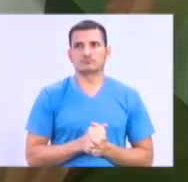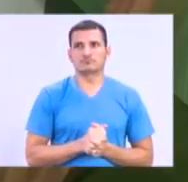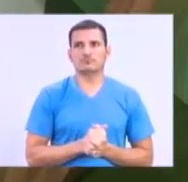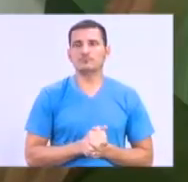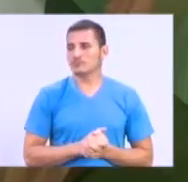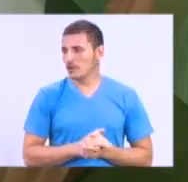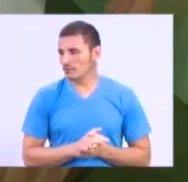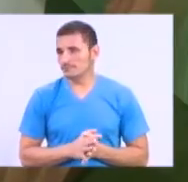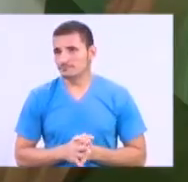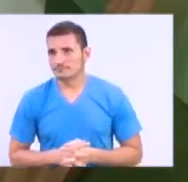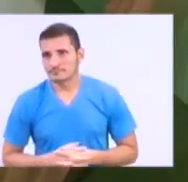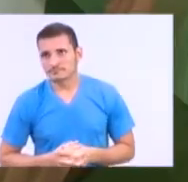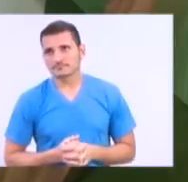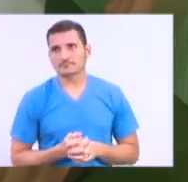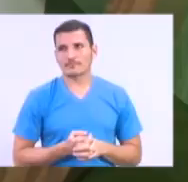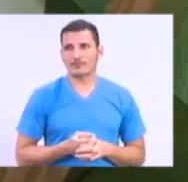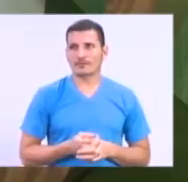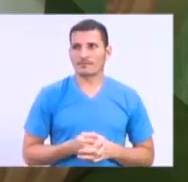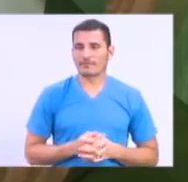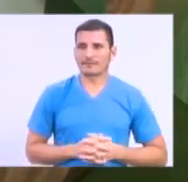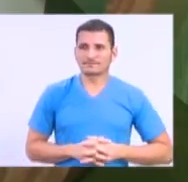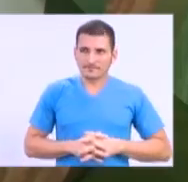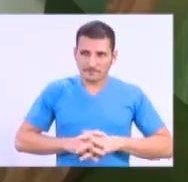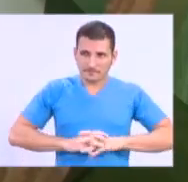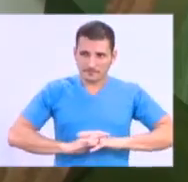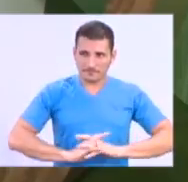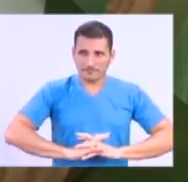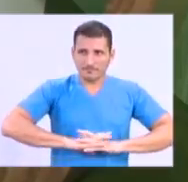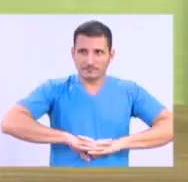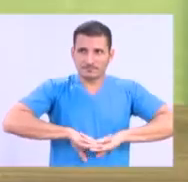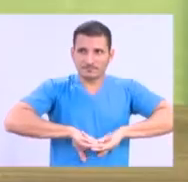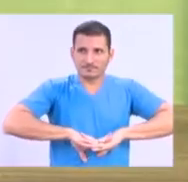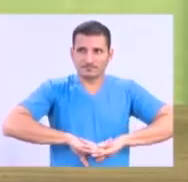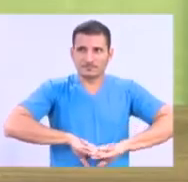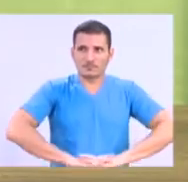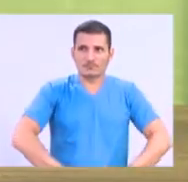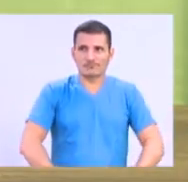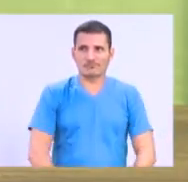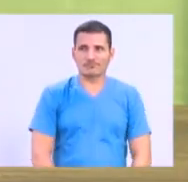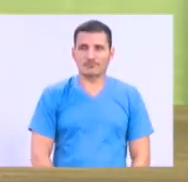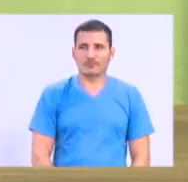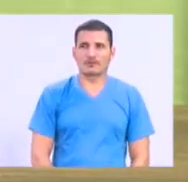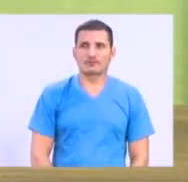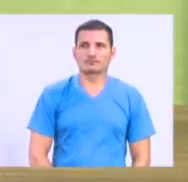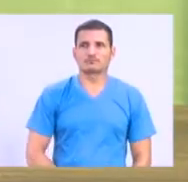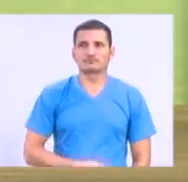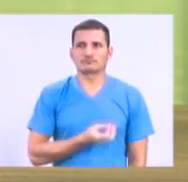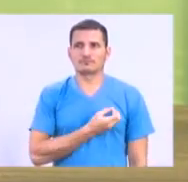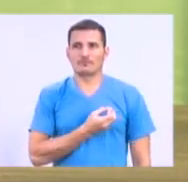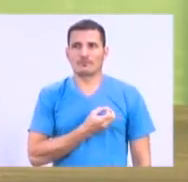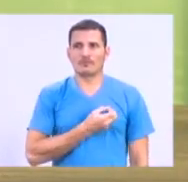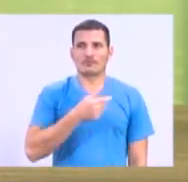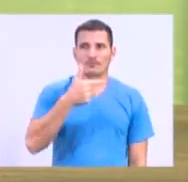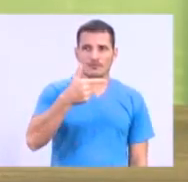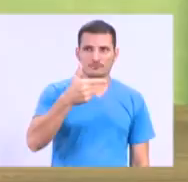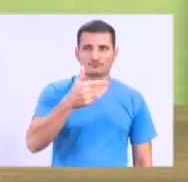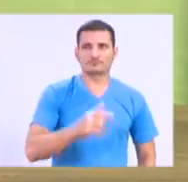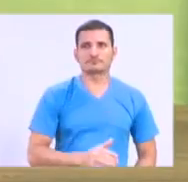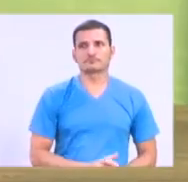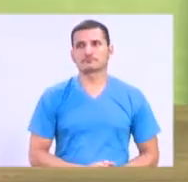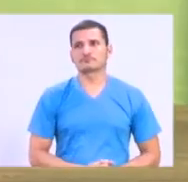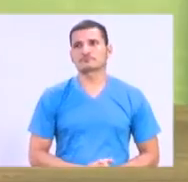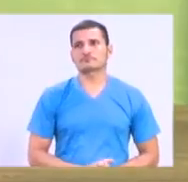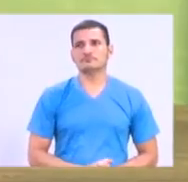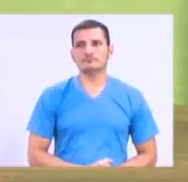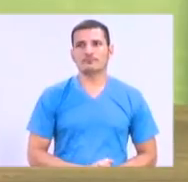Vamos à segunda questão, professora? Vamos. Questão número 2. Quais são os